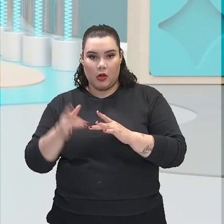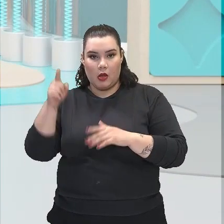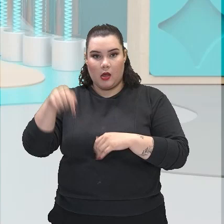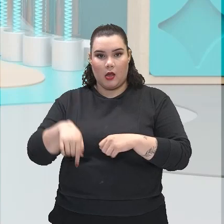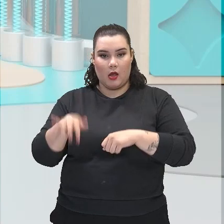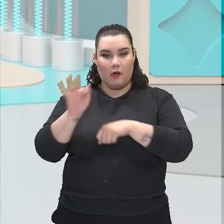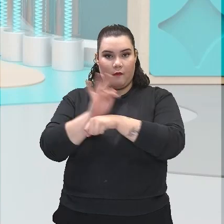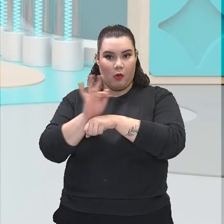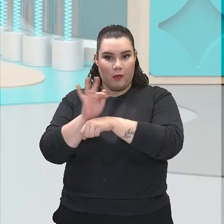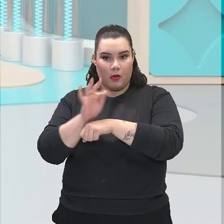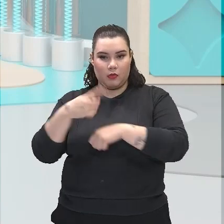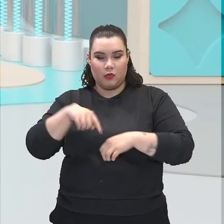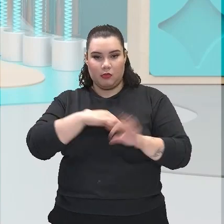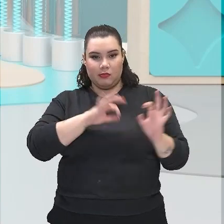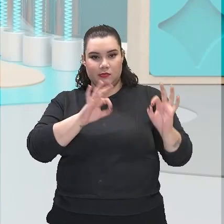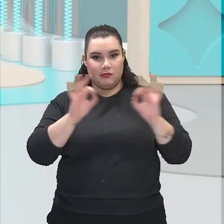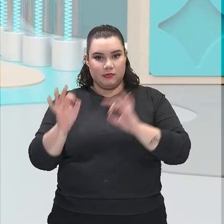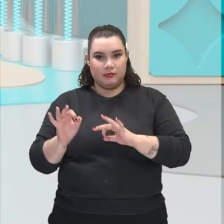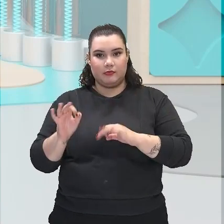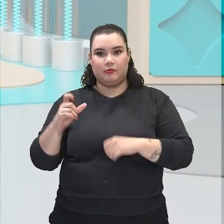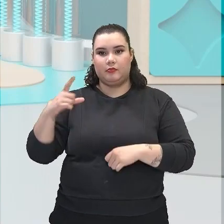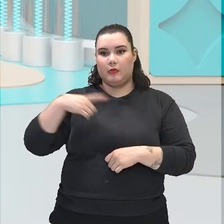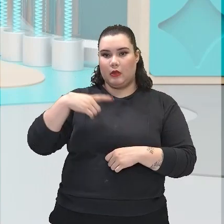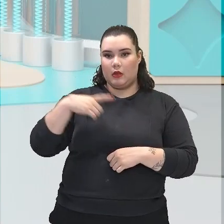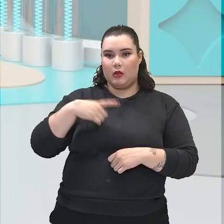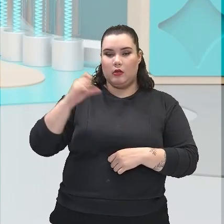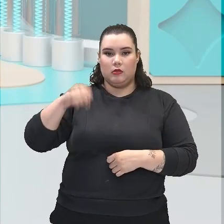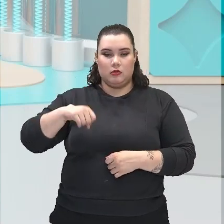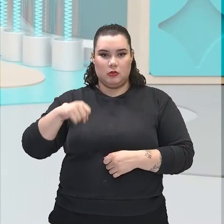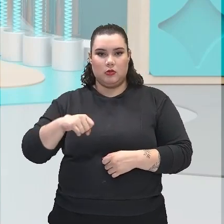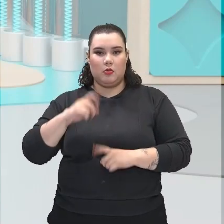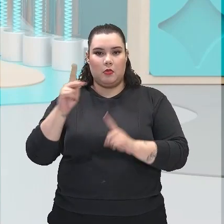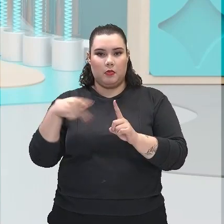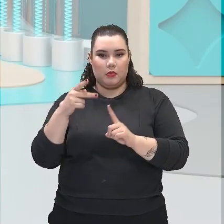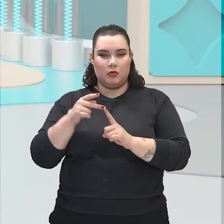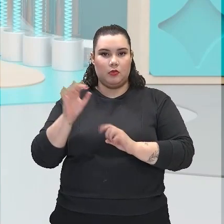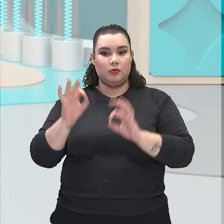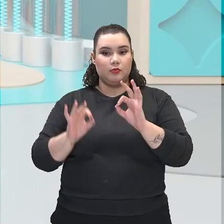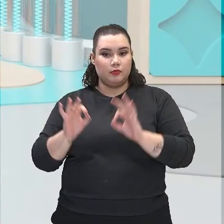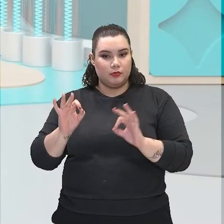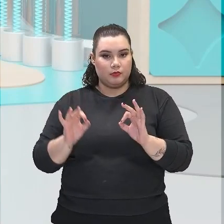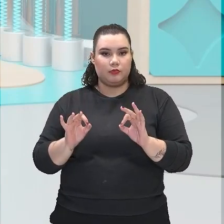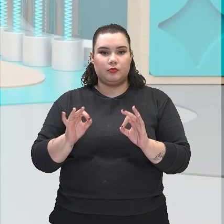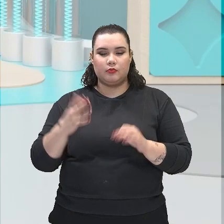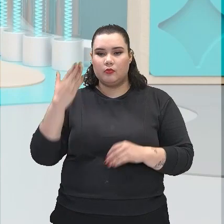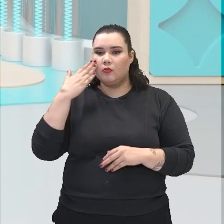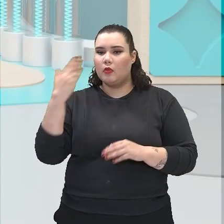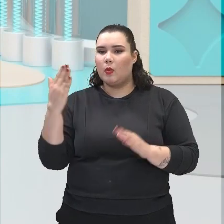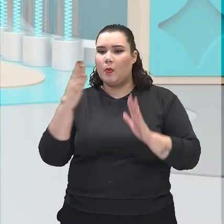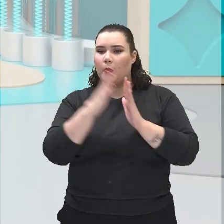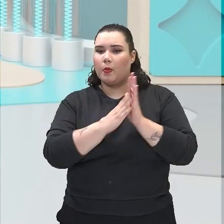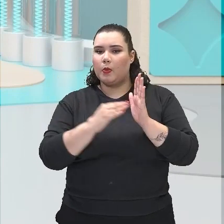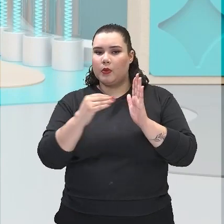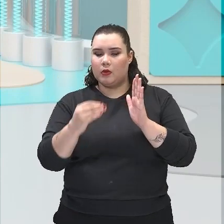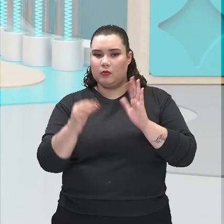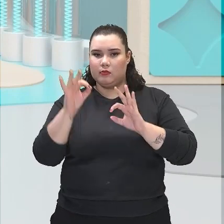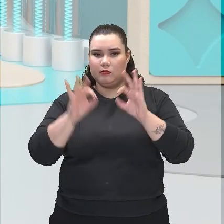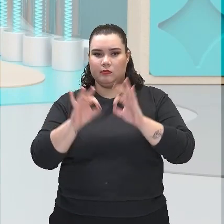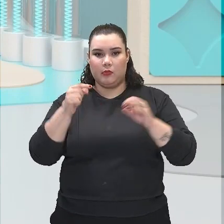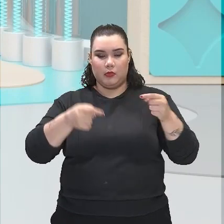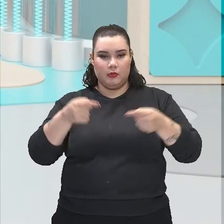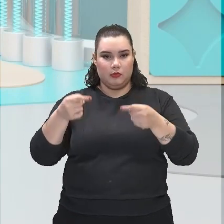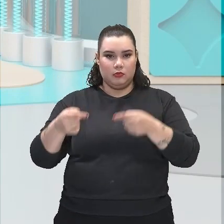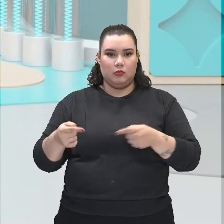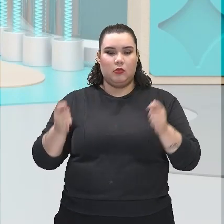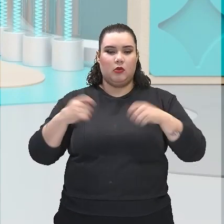nós assistimos, ele possui, sim, um planejamento. Esse daqui é um modelo de um roteiro de planejamento de um debate que pode